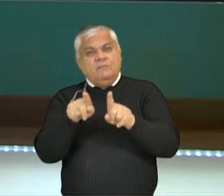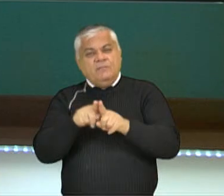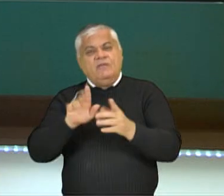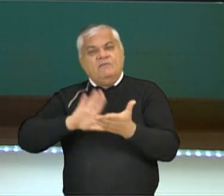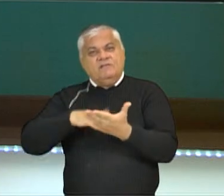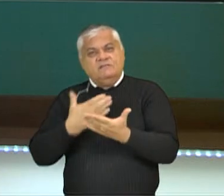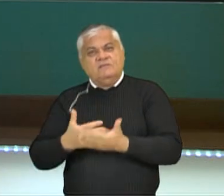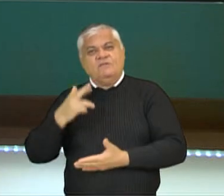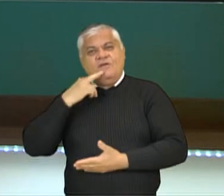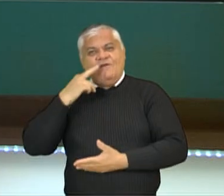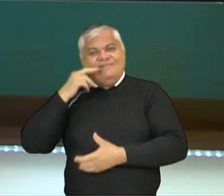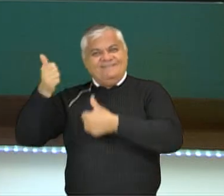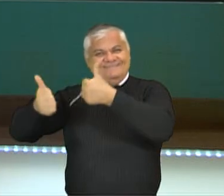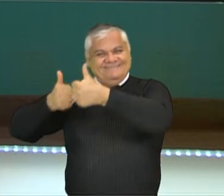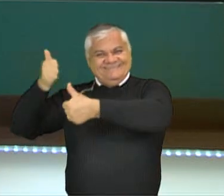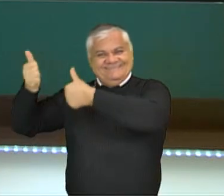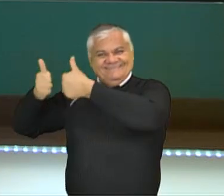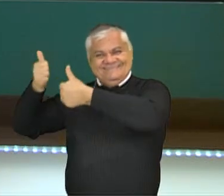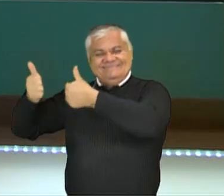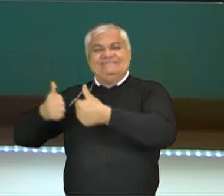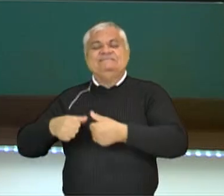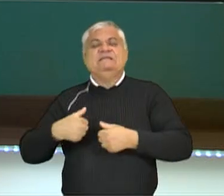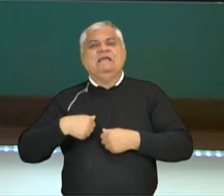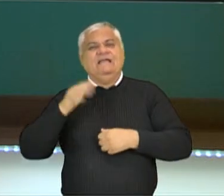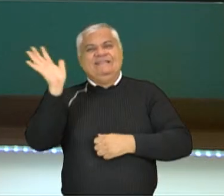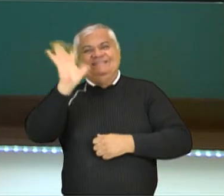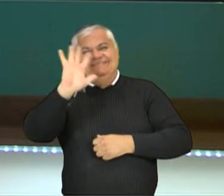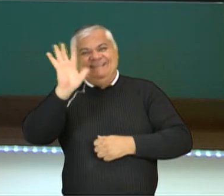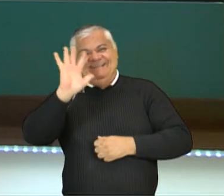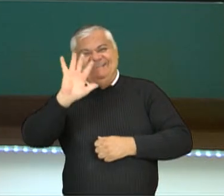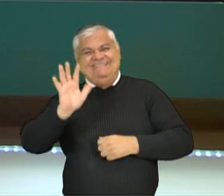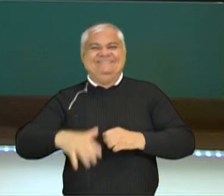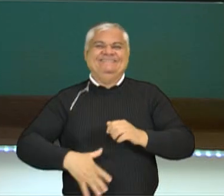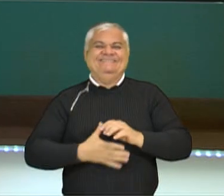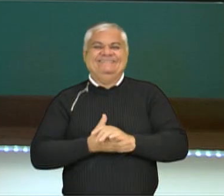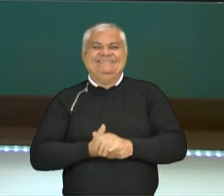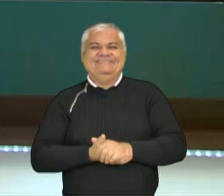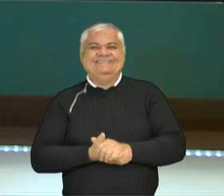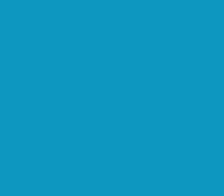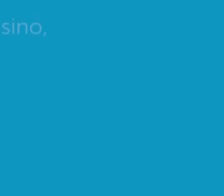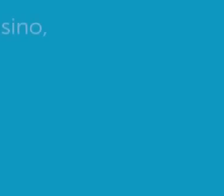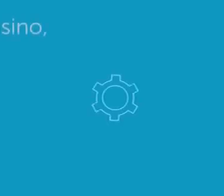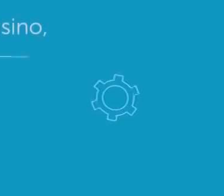Agradeço o nosso intérprete, Ronaldo. Muito obrigada. E até a próxima. Tchau, tchau.